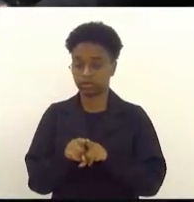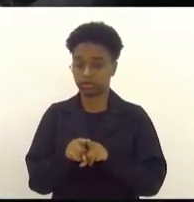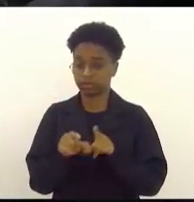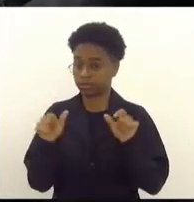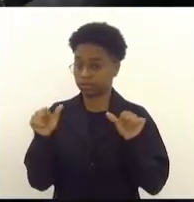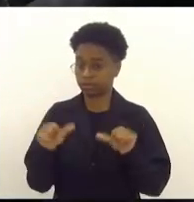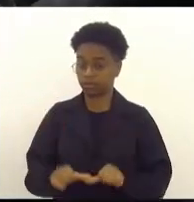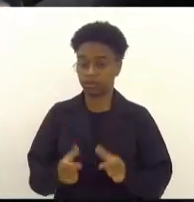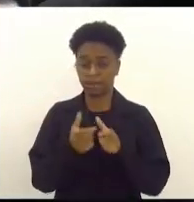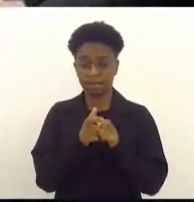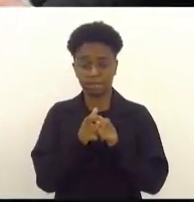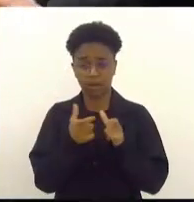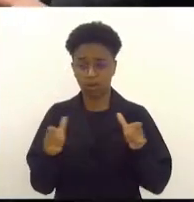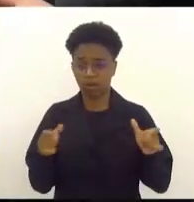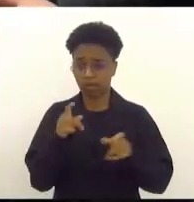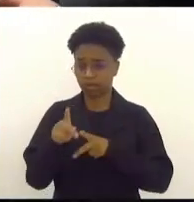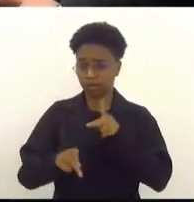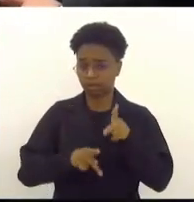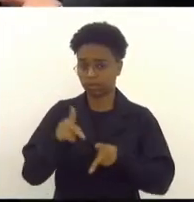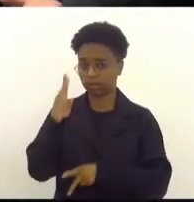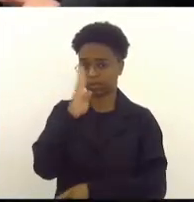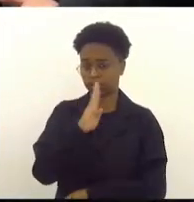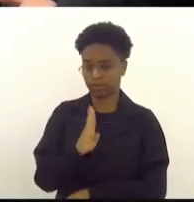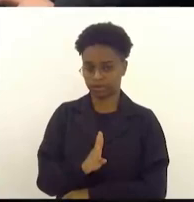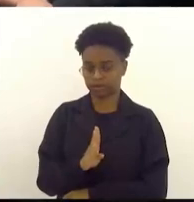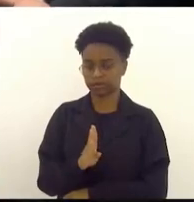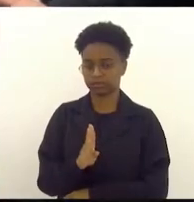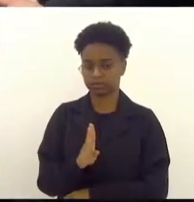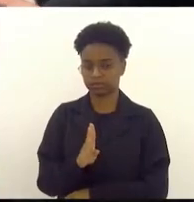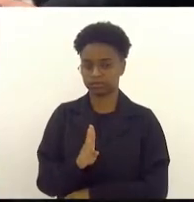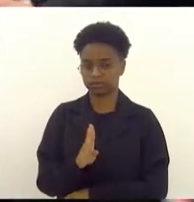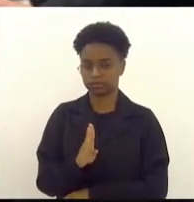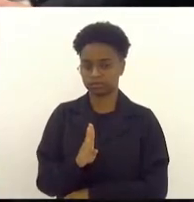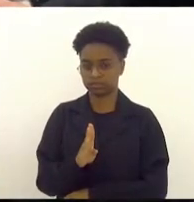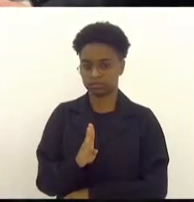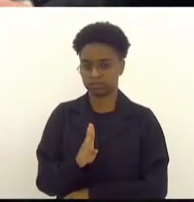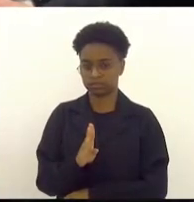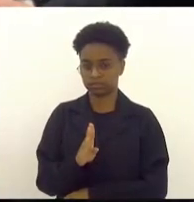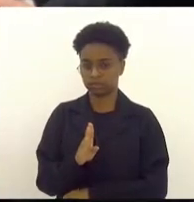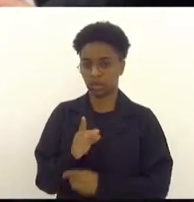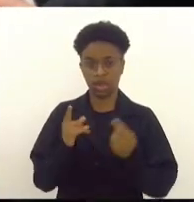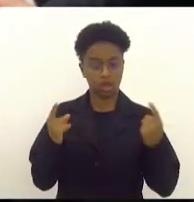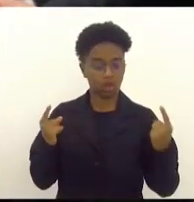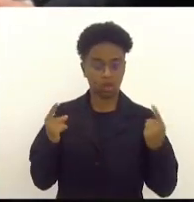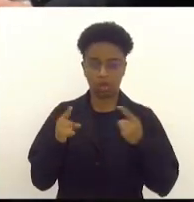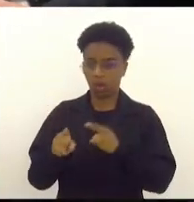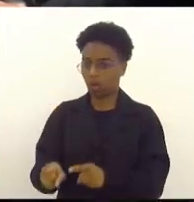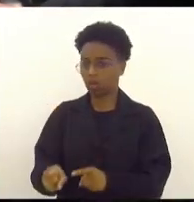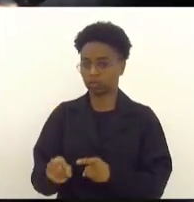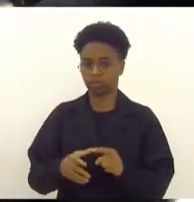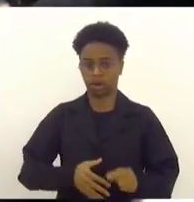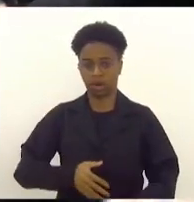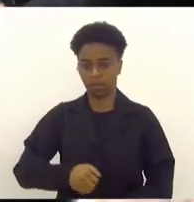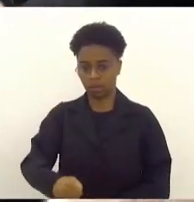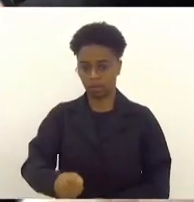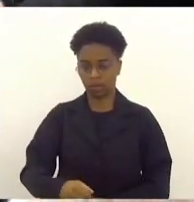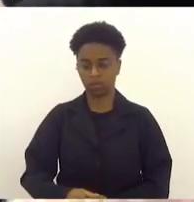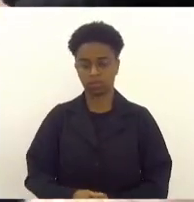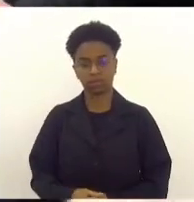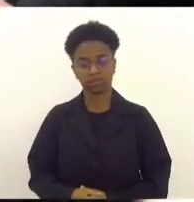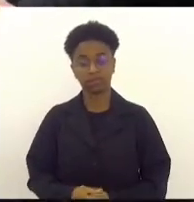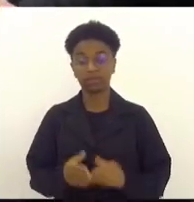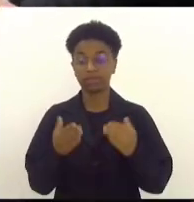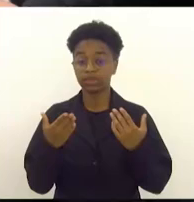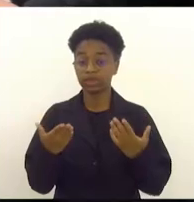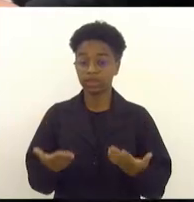esmagadora maioria da população brasileira Deputado Fábio Silva ela é contrária ao aborto portanto